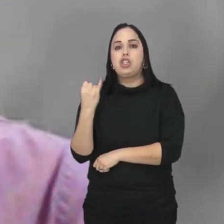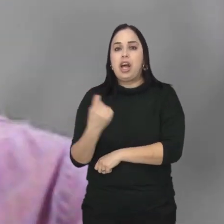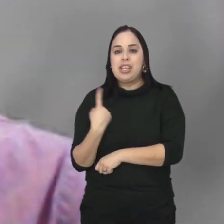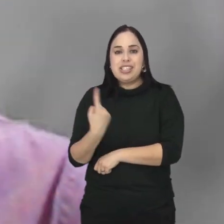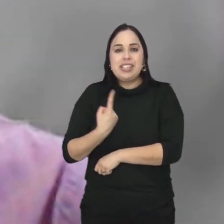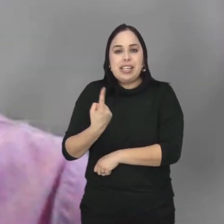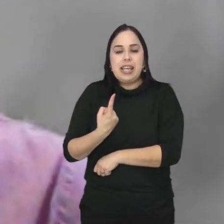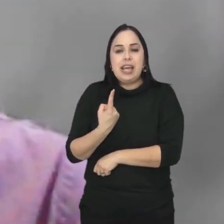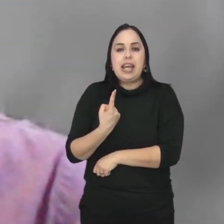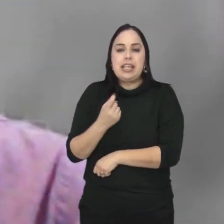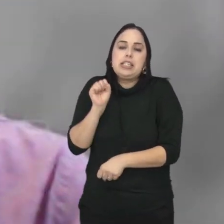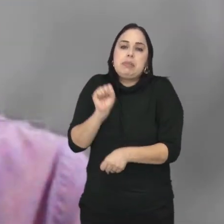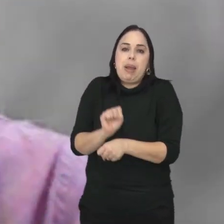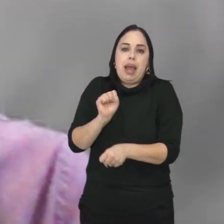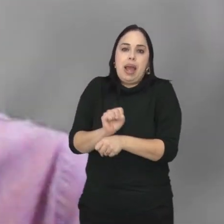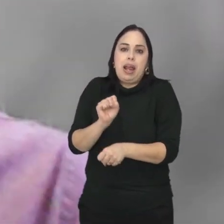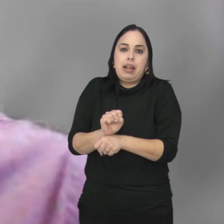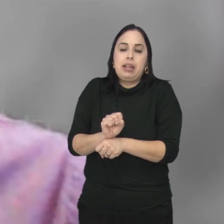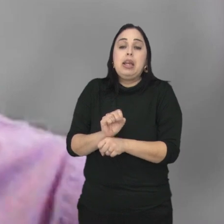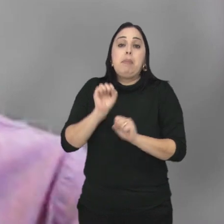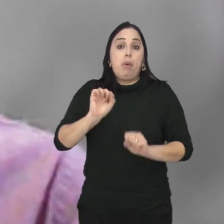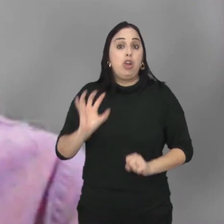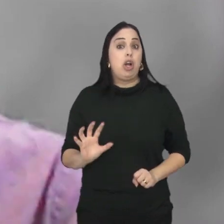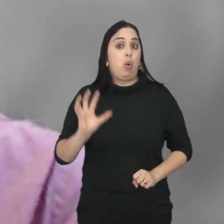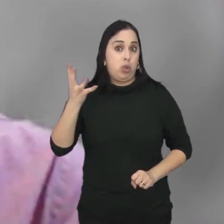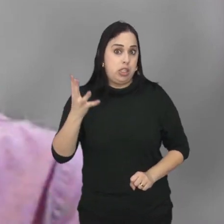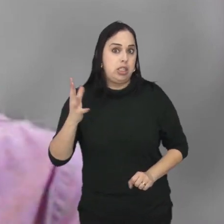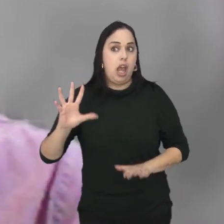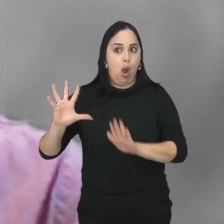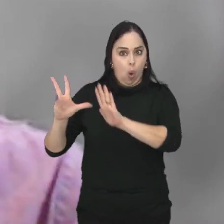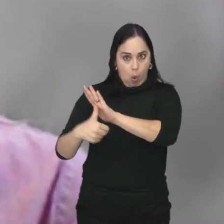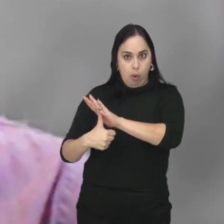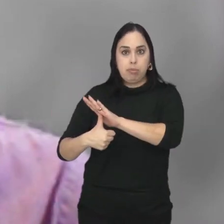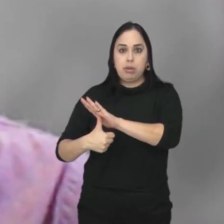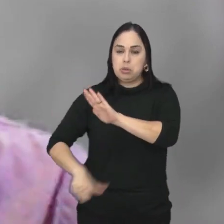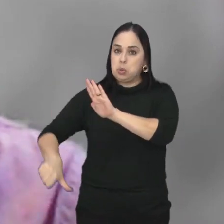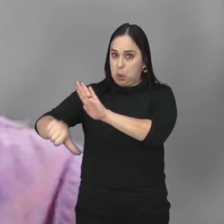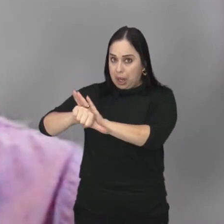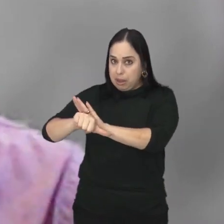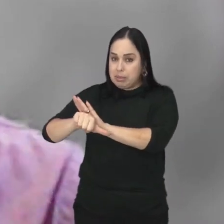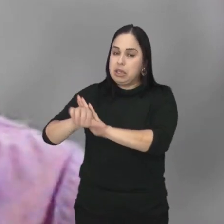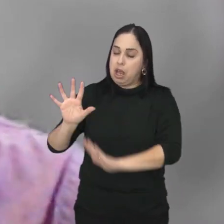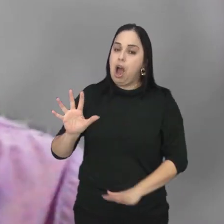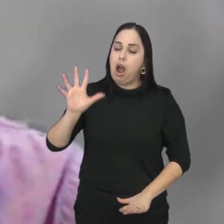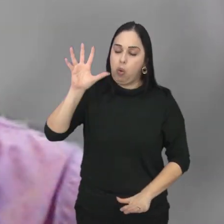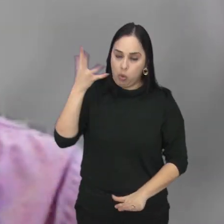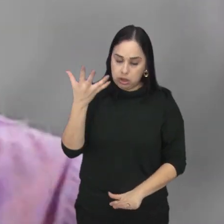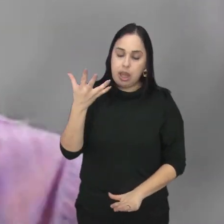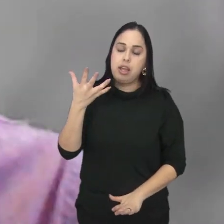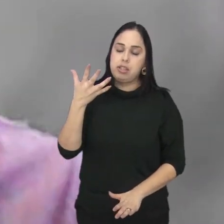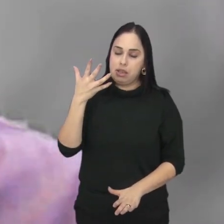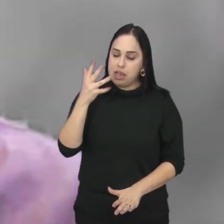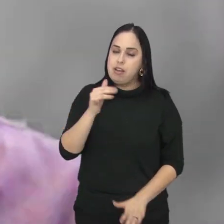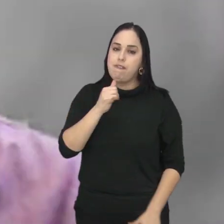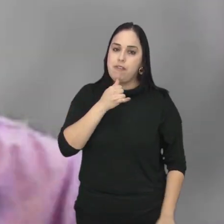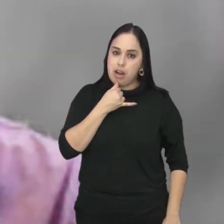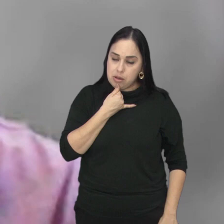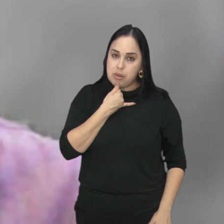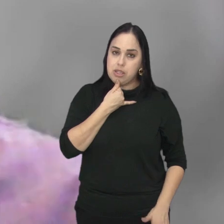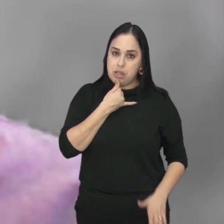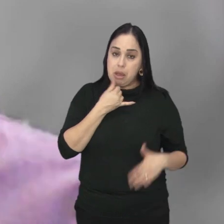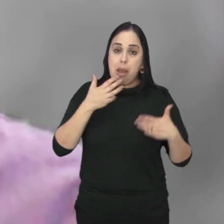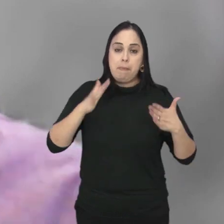madrugada suscetível à tentativa de qualquer crime, né, como infelizmente acontece no transporte público e nas